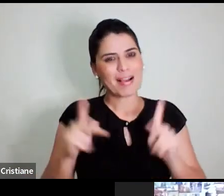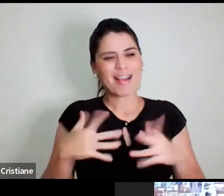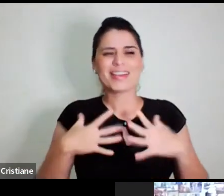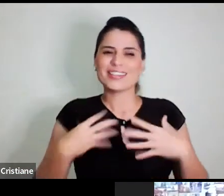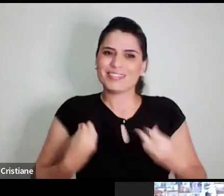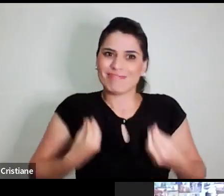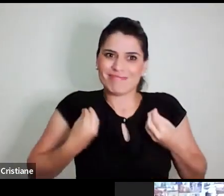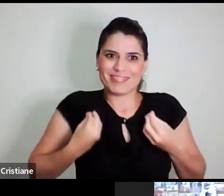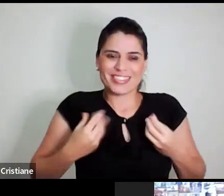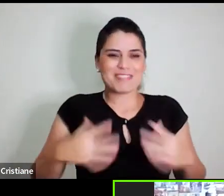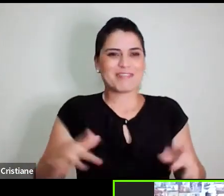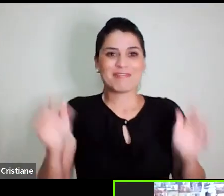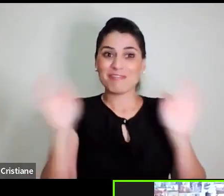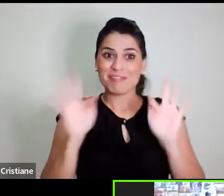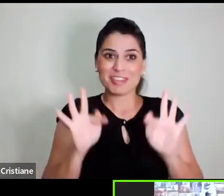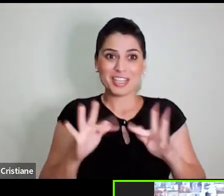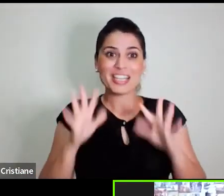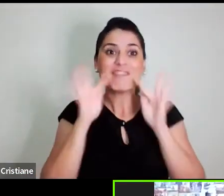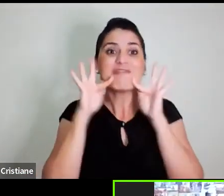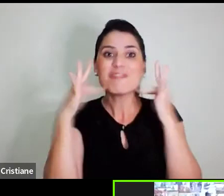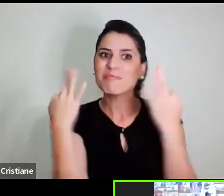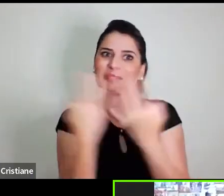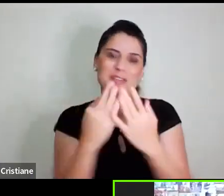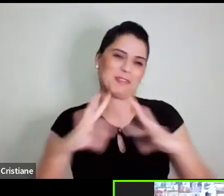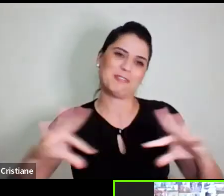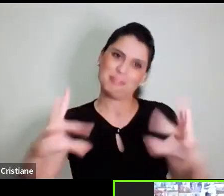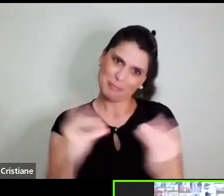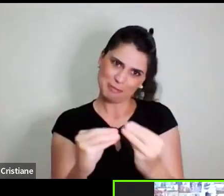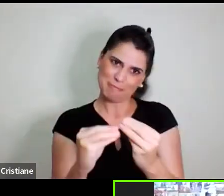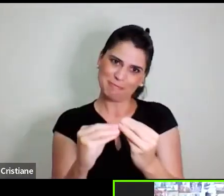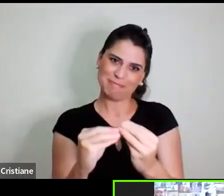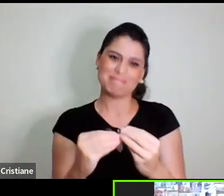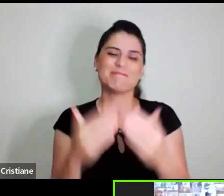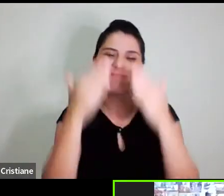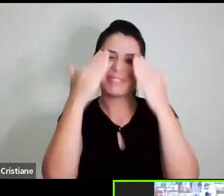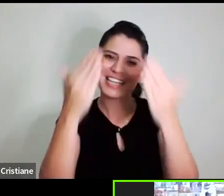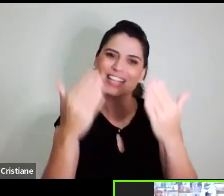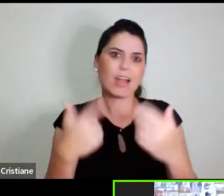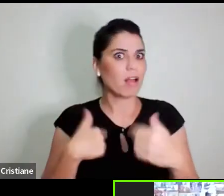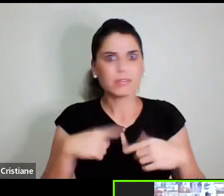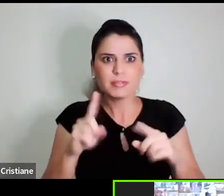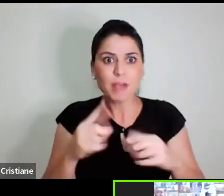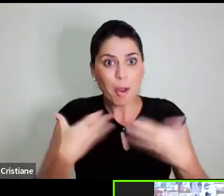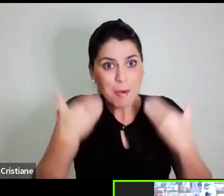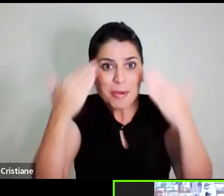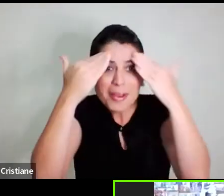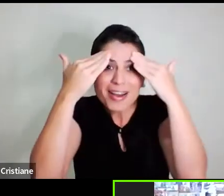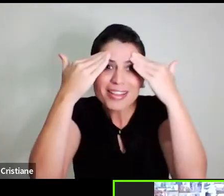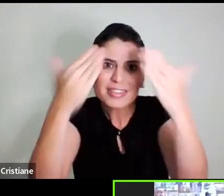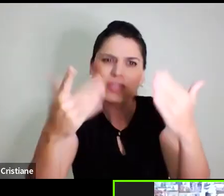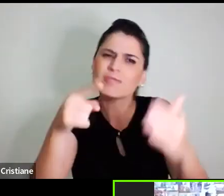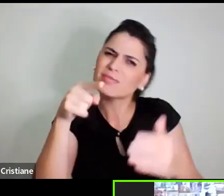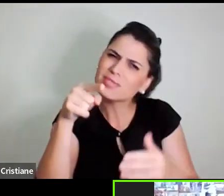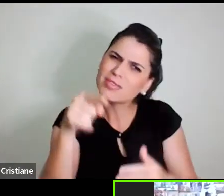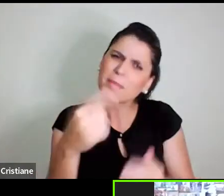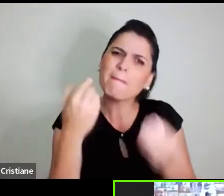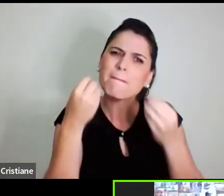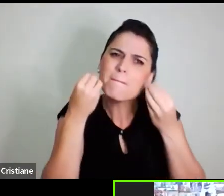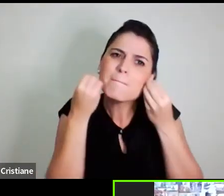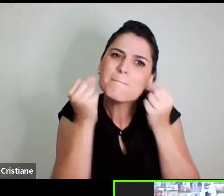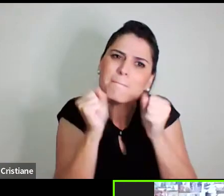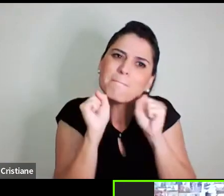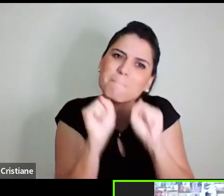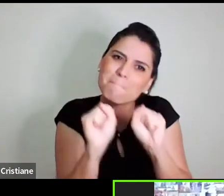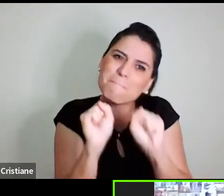Nazaré. Eu que agradeço por poder falar aqui para as pessoas que elas podem se sentir bem, elas não